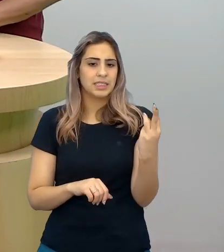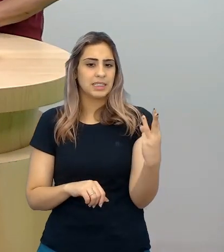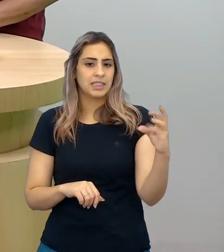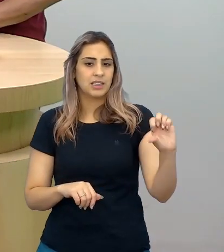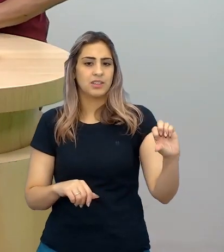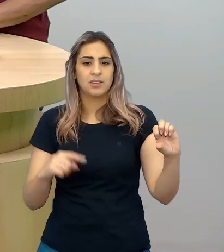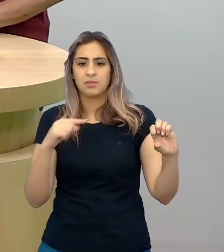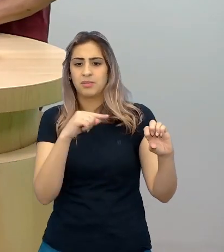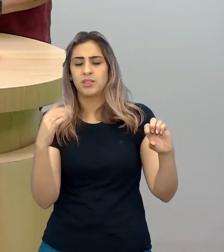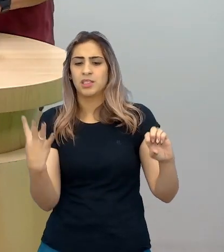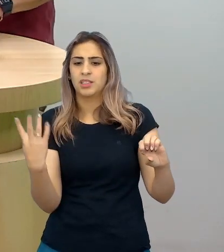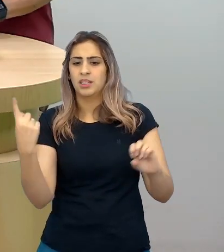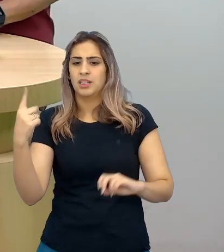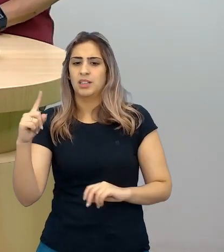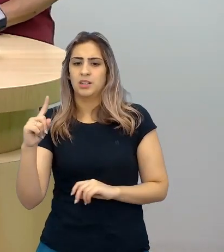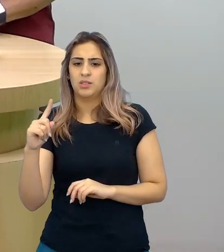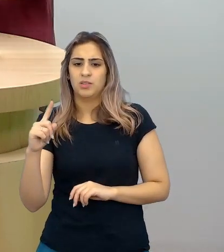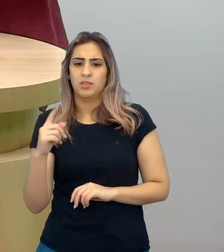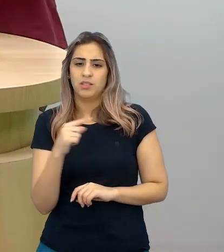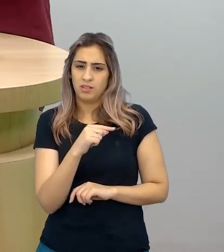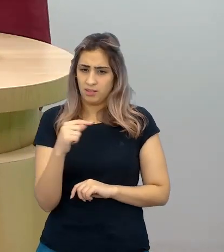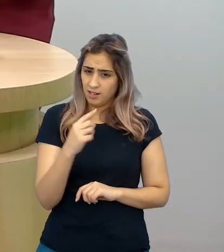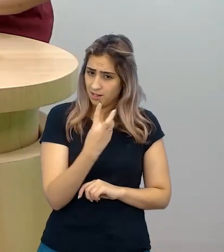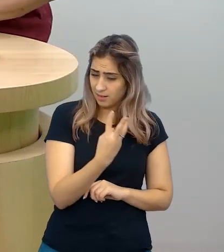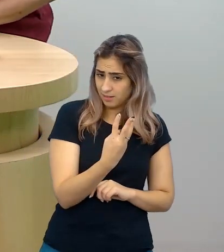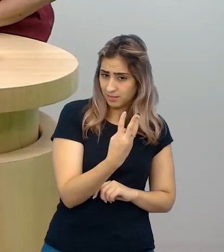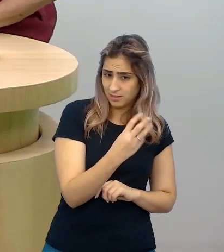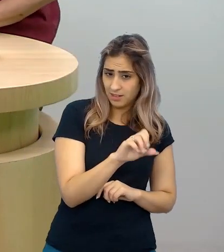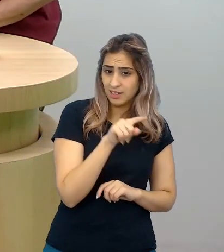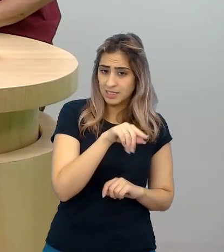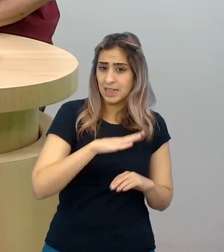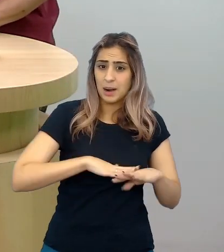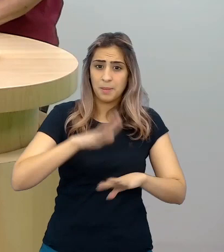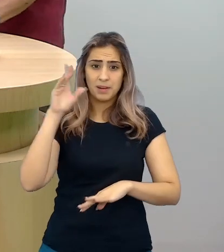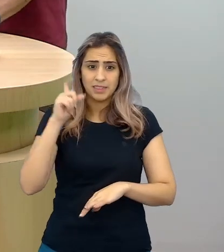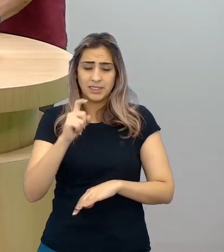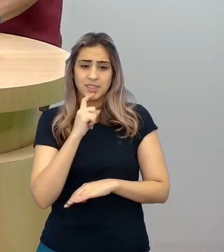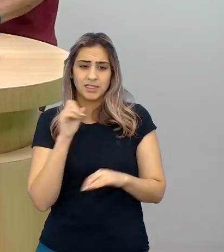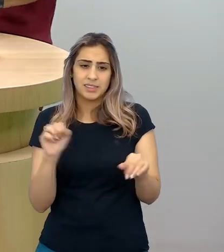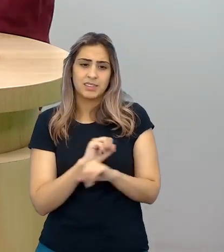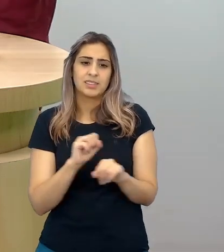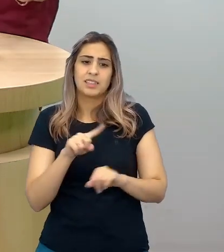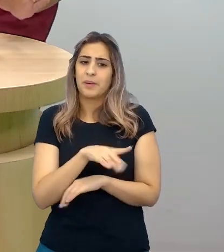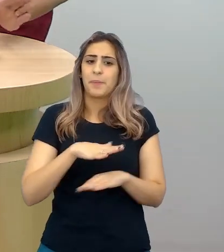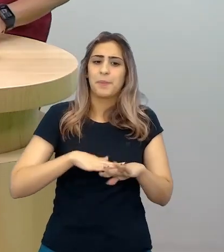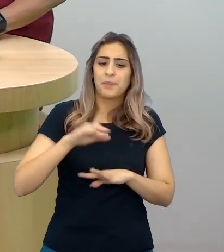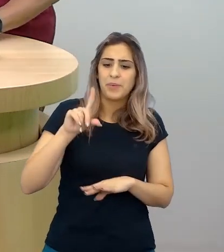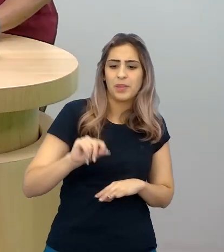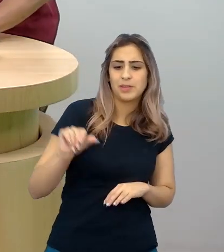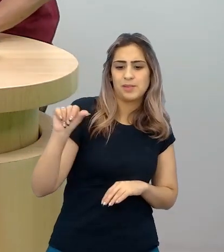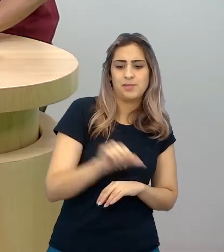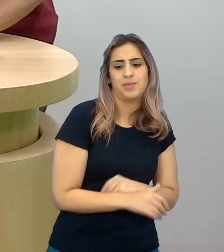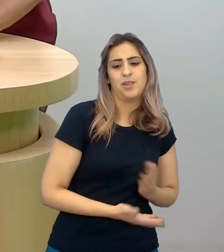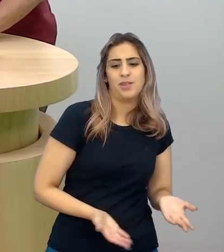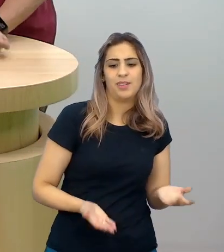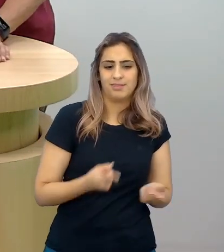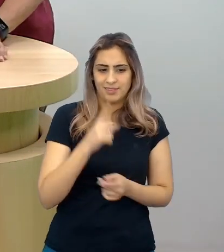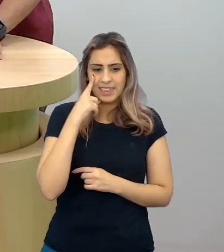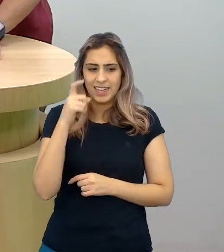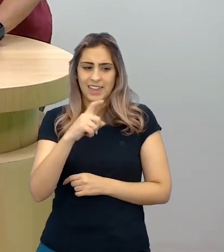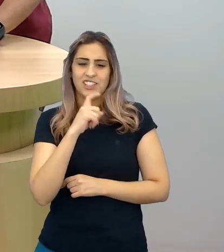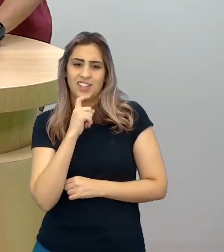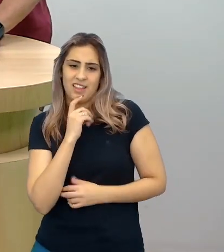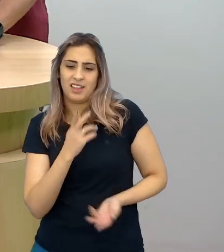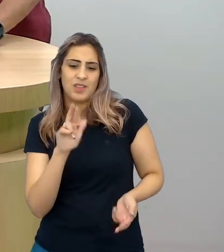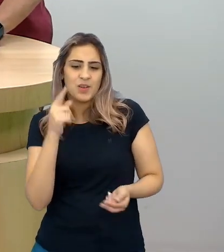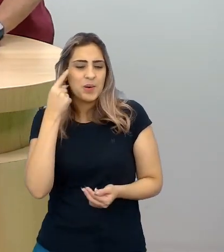menos 41? Ah, professor, menos 39. Então essa é a maior. Porque a situação menos pior. Menos pra você. Adorei pior. essa da ideia da geladeira. É. Nunca